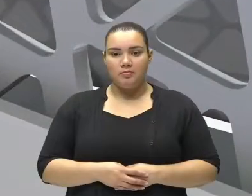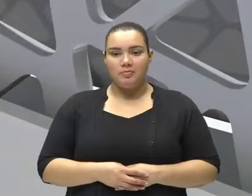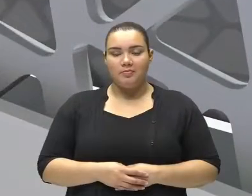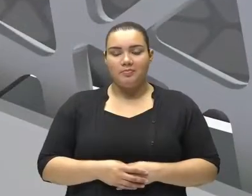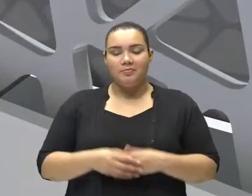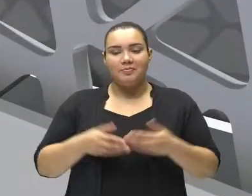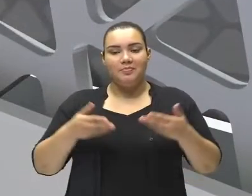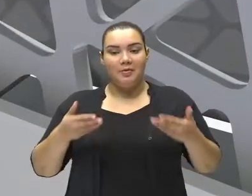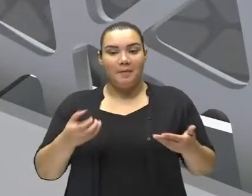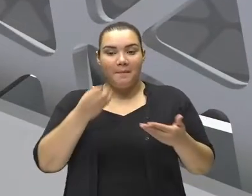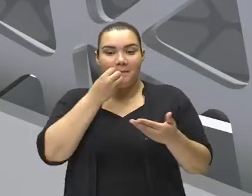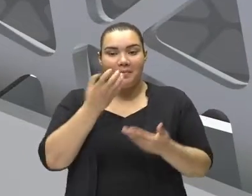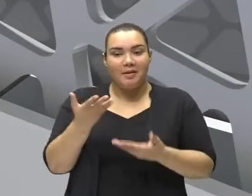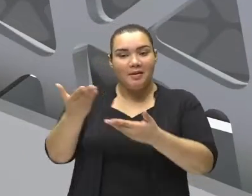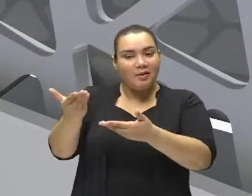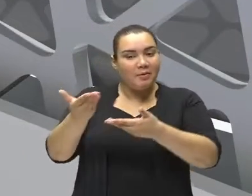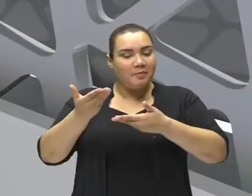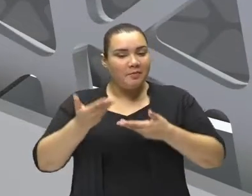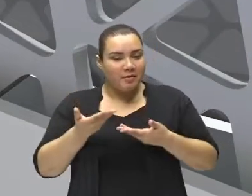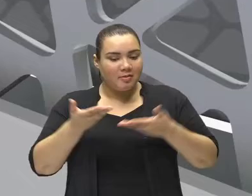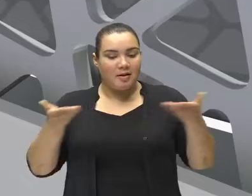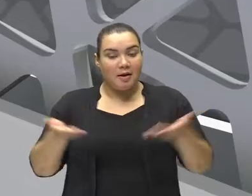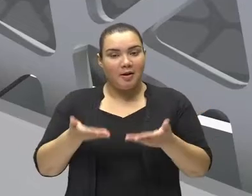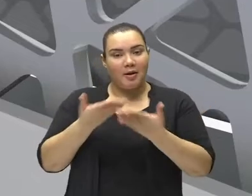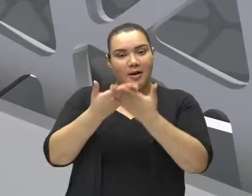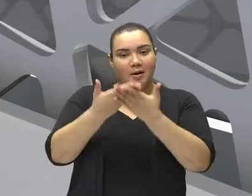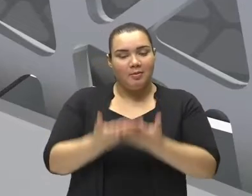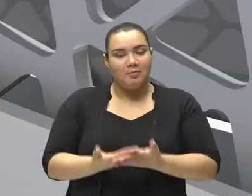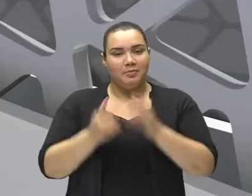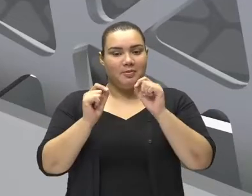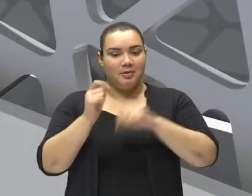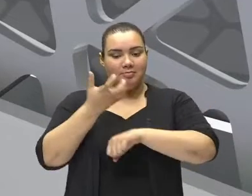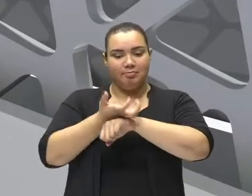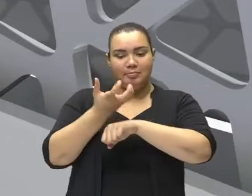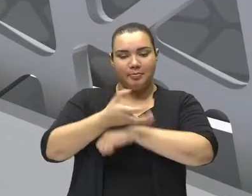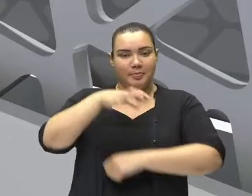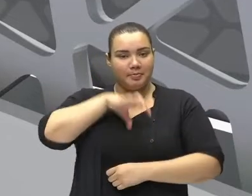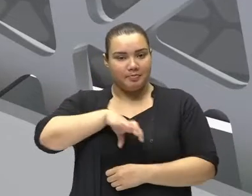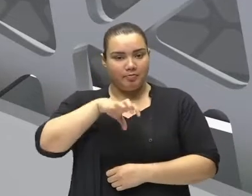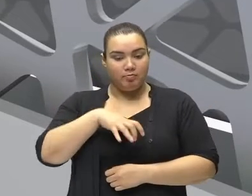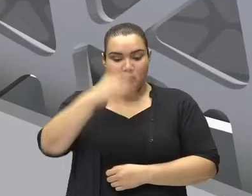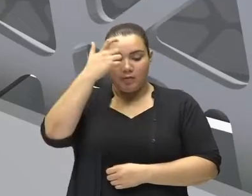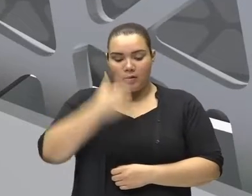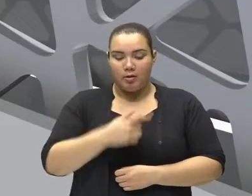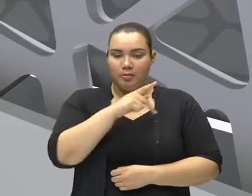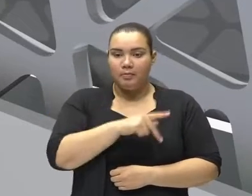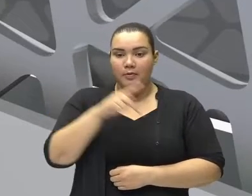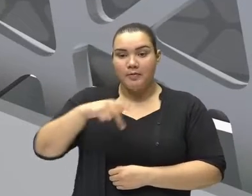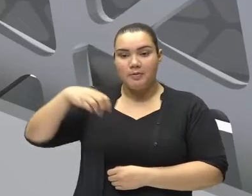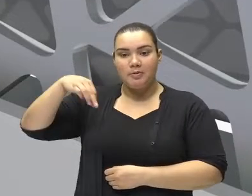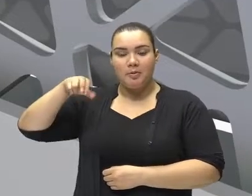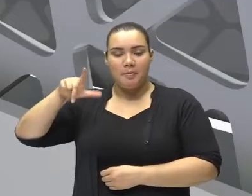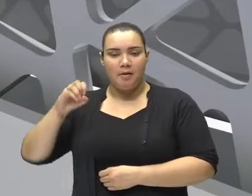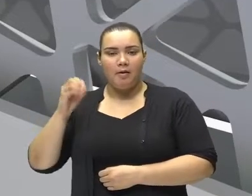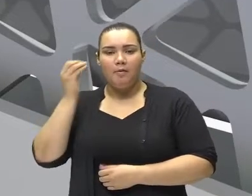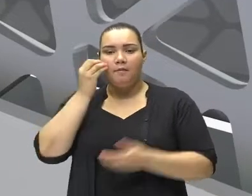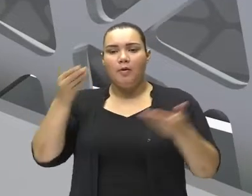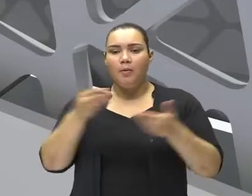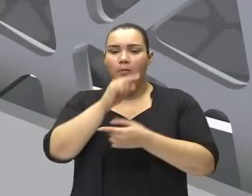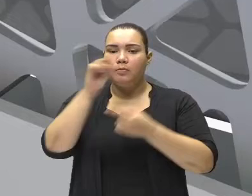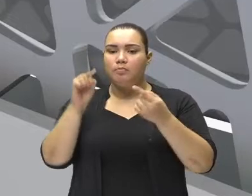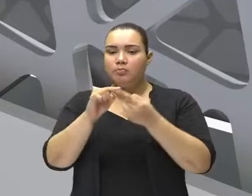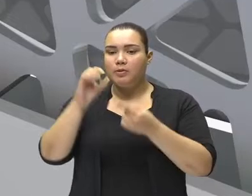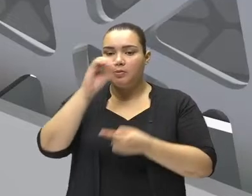Muito bem, sejam bem-vindos a mais uma aula de língua portuguesa. Sou o professor Mário. Vamos ao objeto de conhecimento da aula de